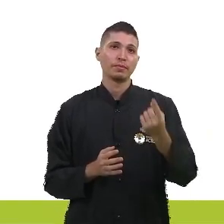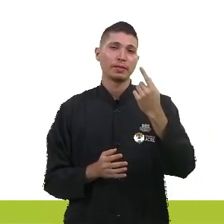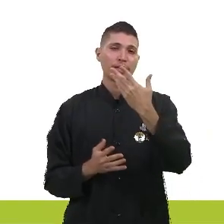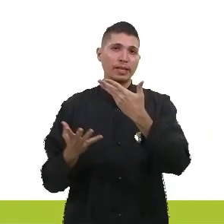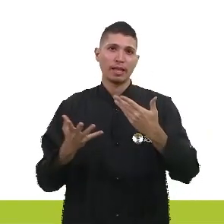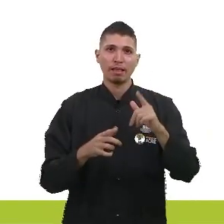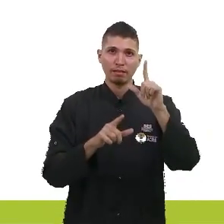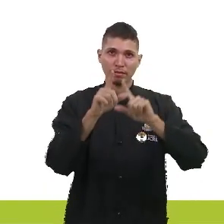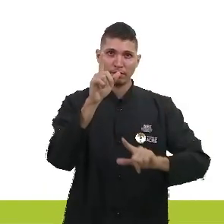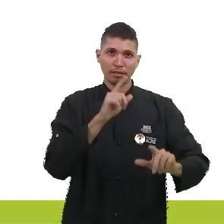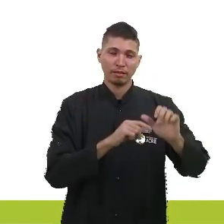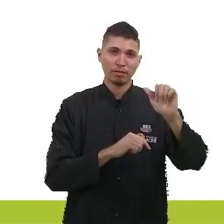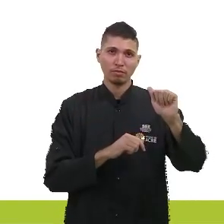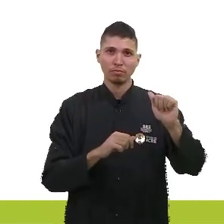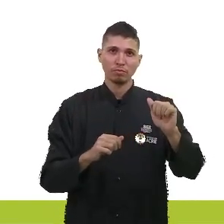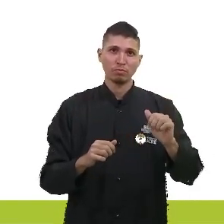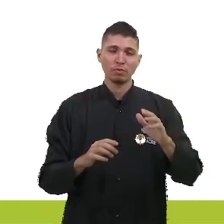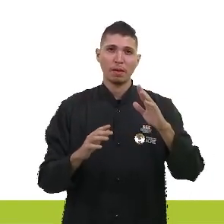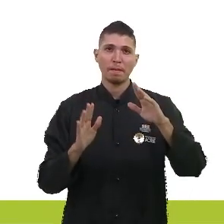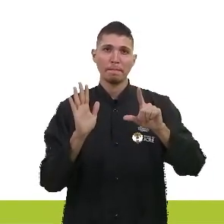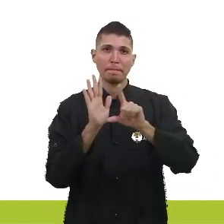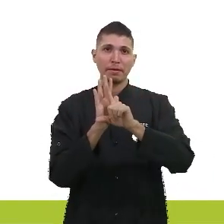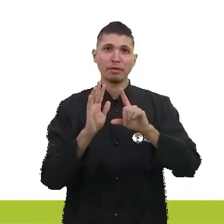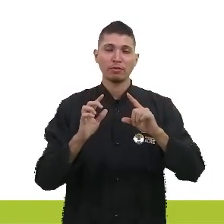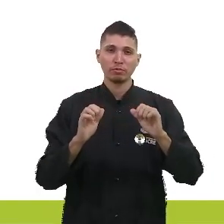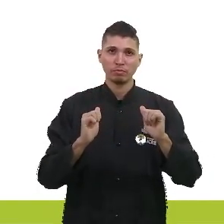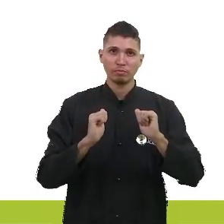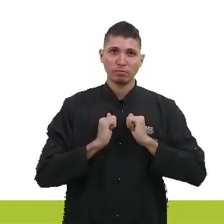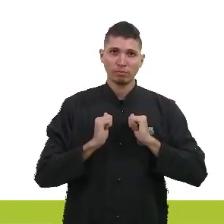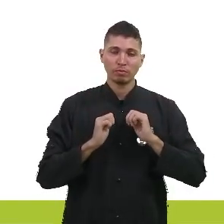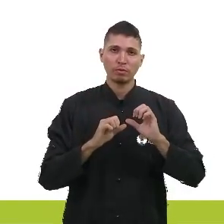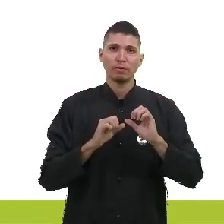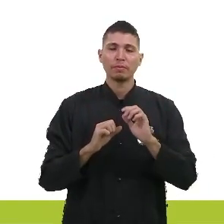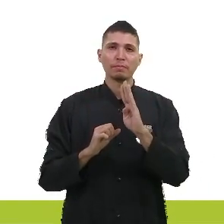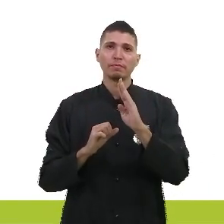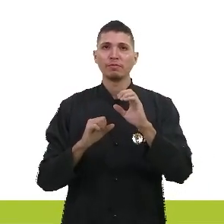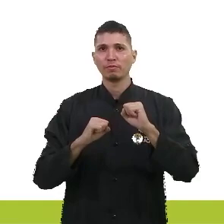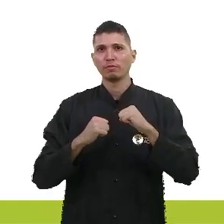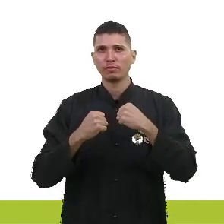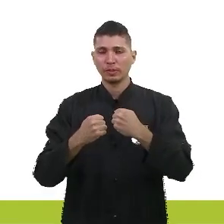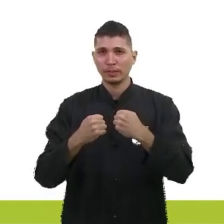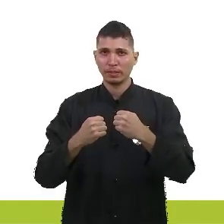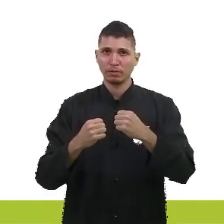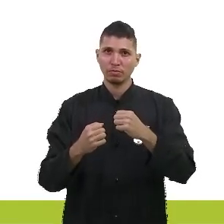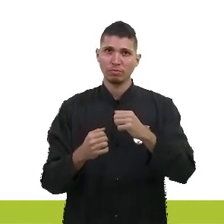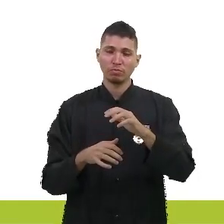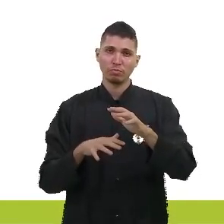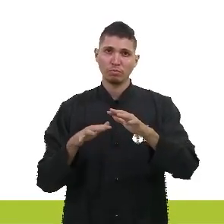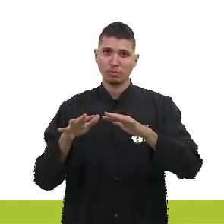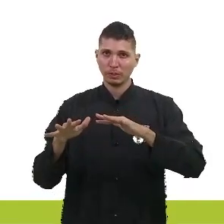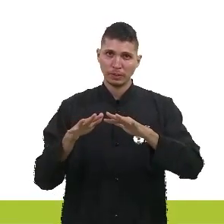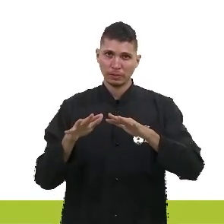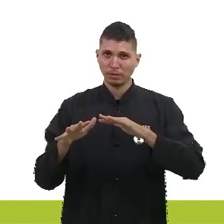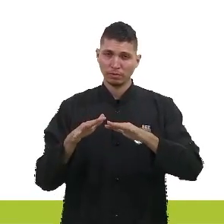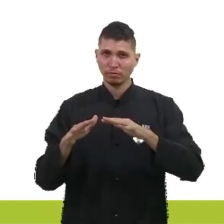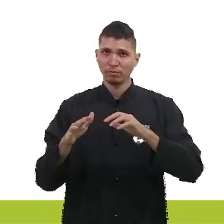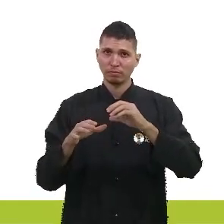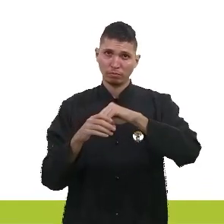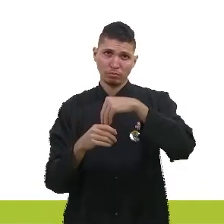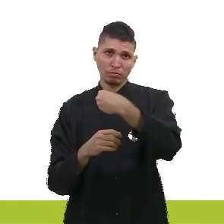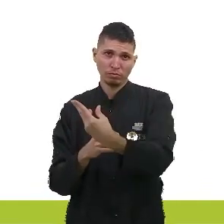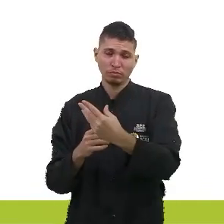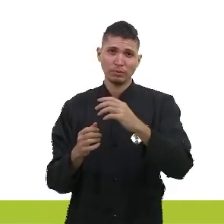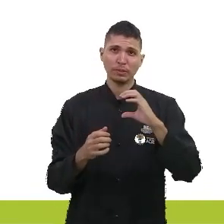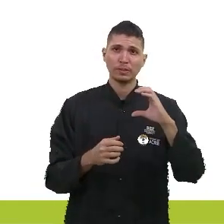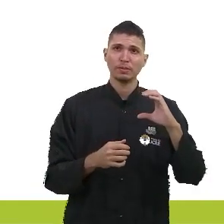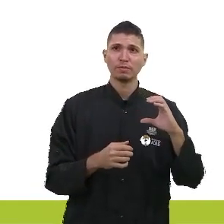o princípio da inércia, na B, ação de uma força externa, na C, princípio da ação e reação,